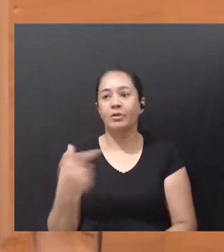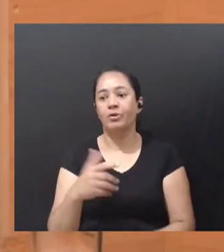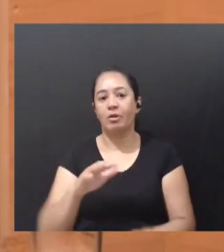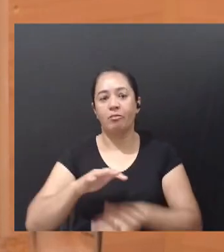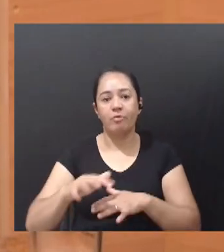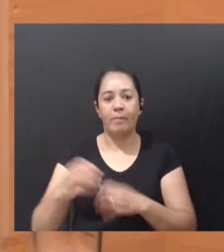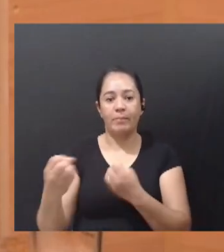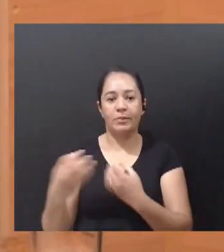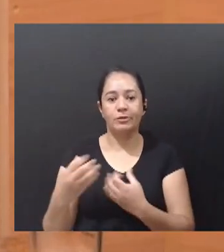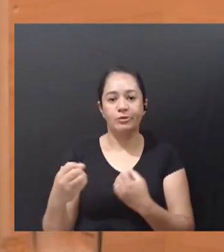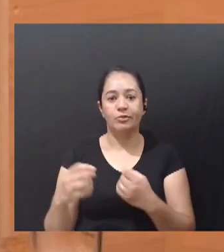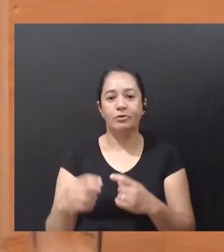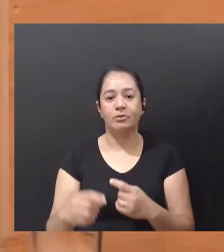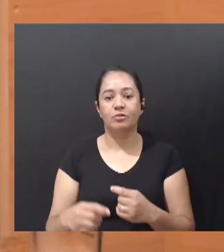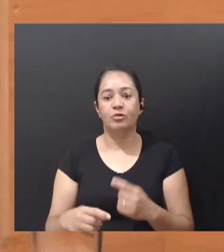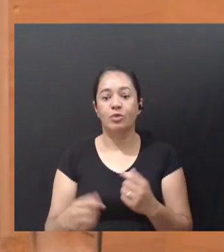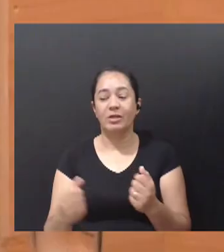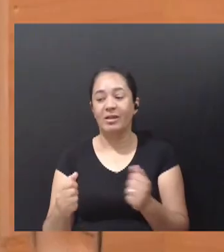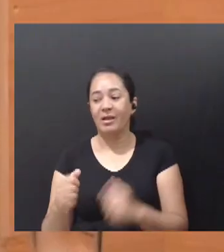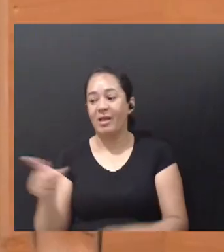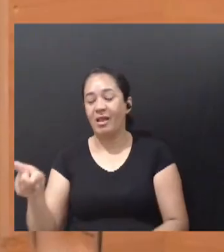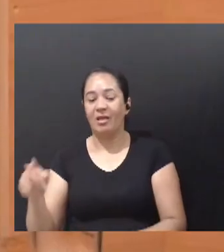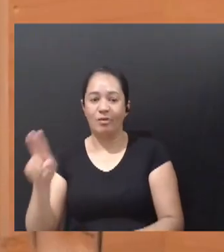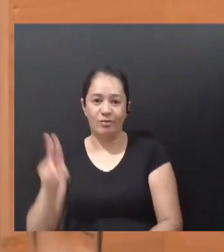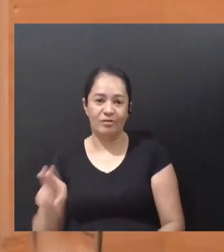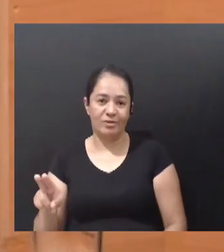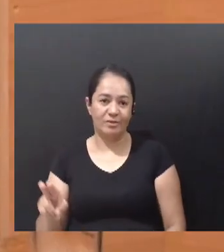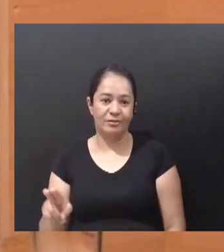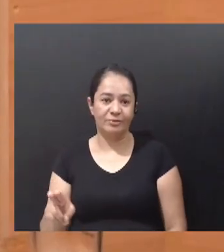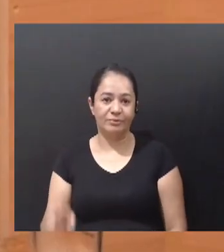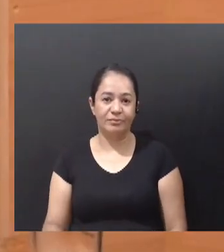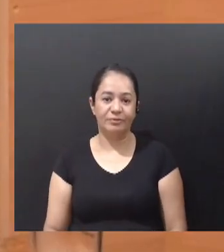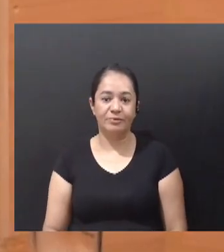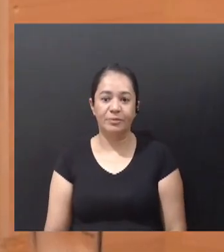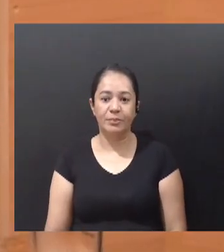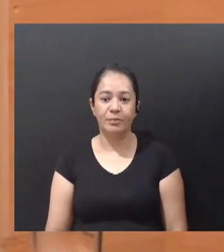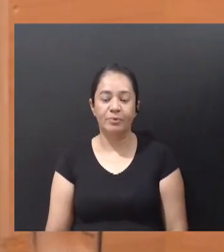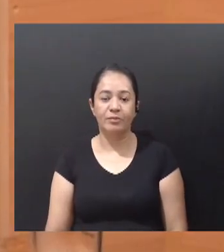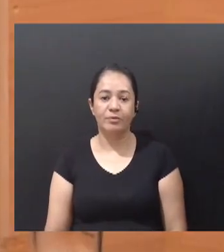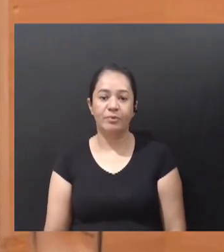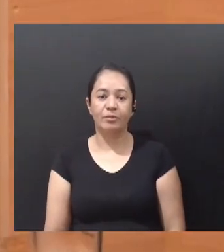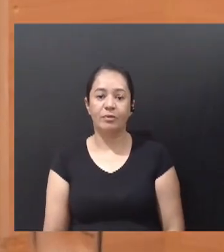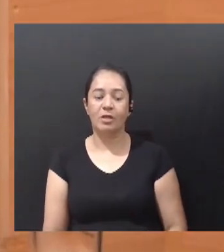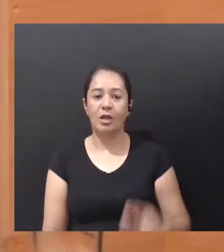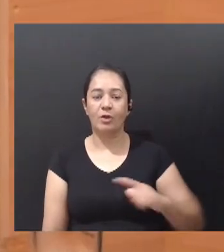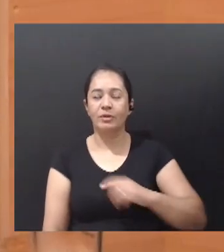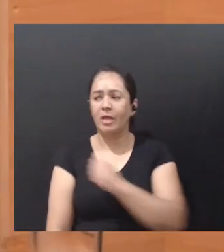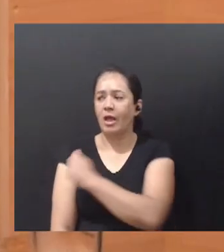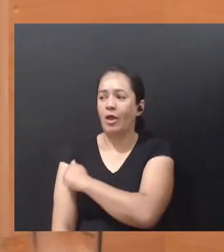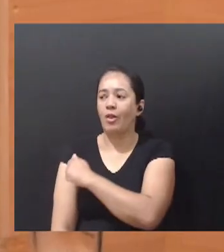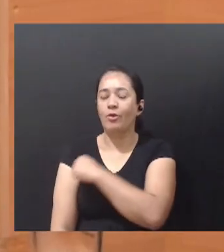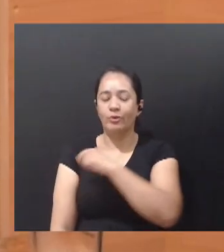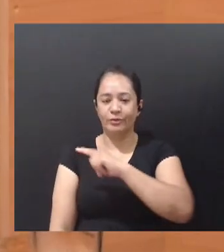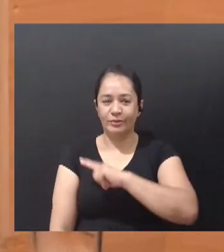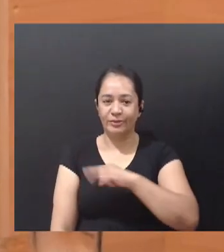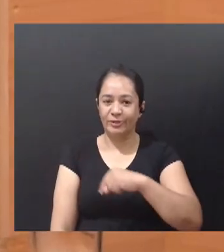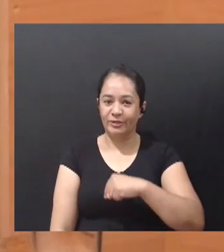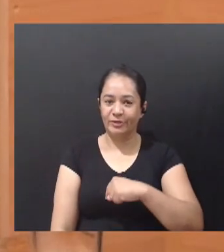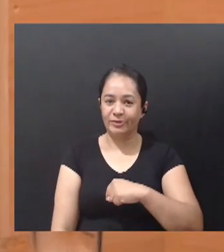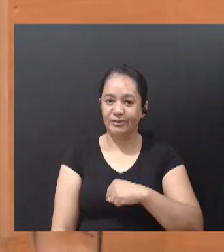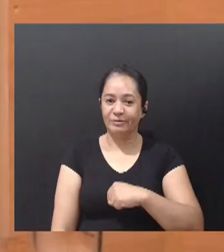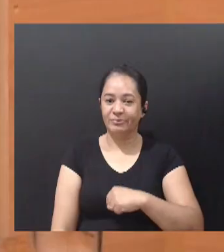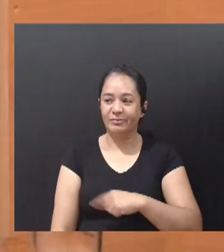a universidade, né? Eu tenho aluno aqui que não me deixe mentir,